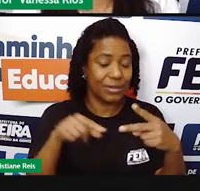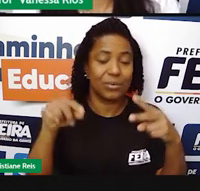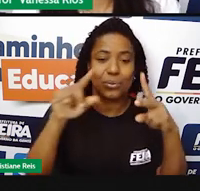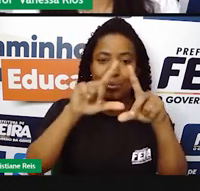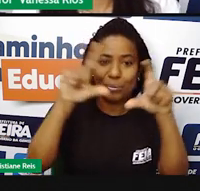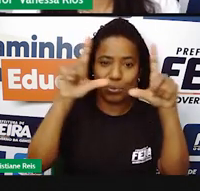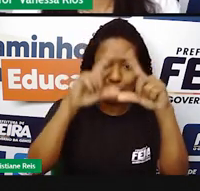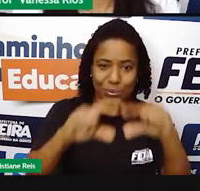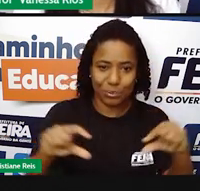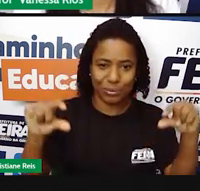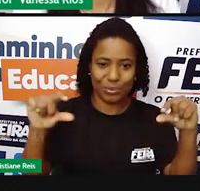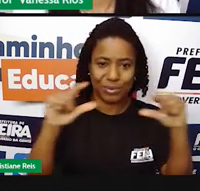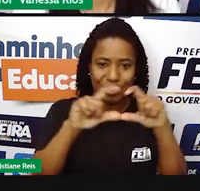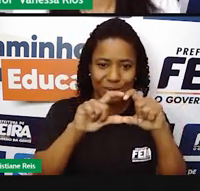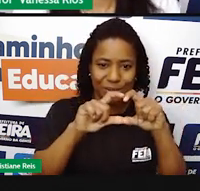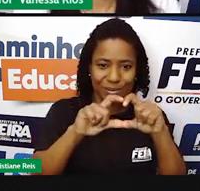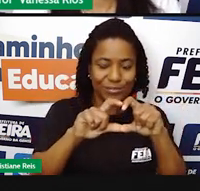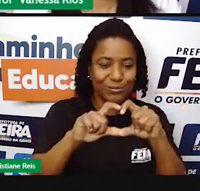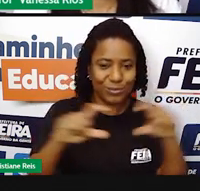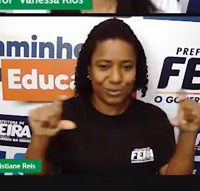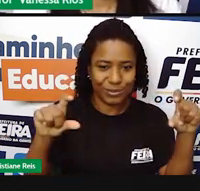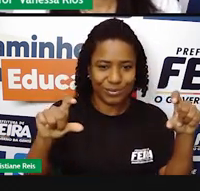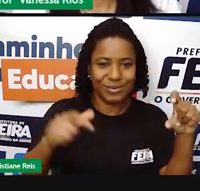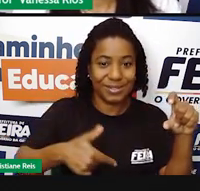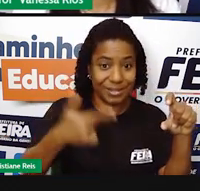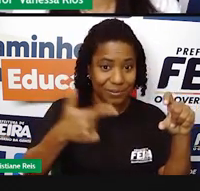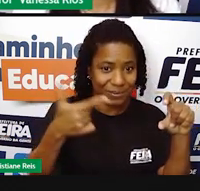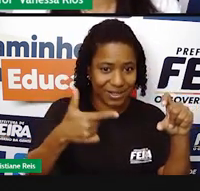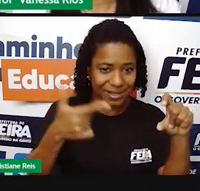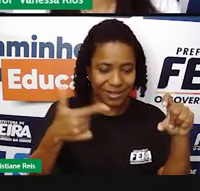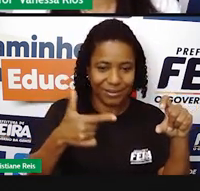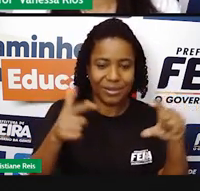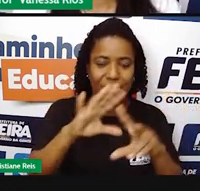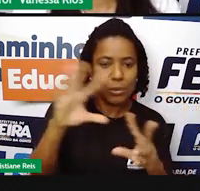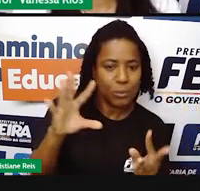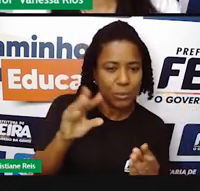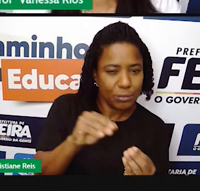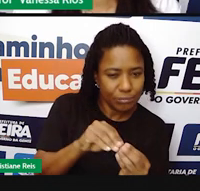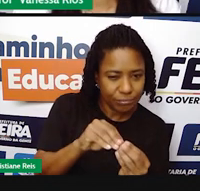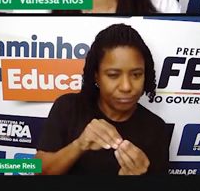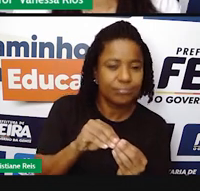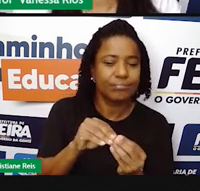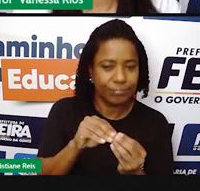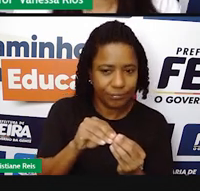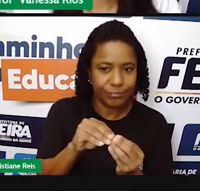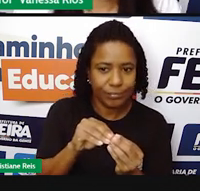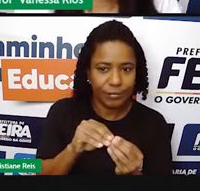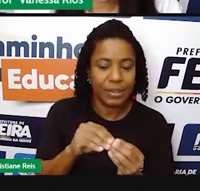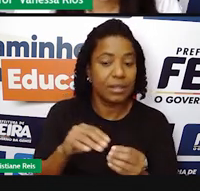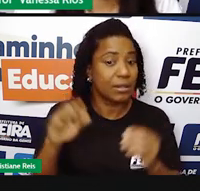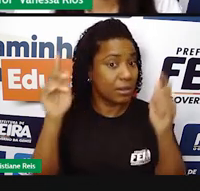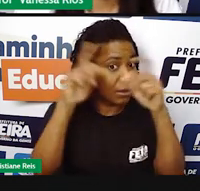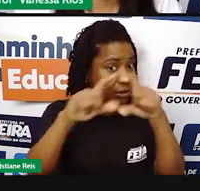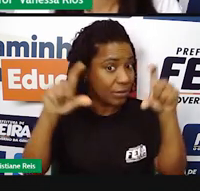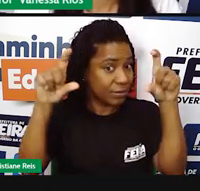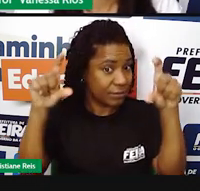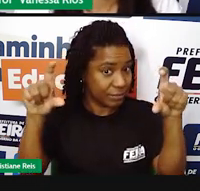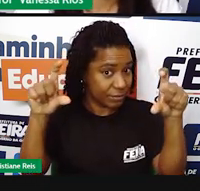é o subtítulo, né, um título ali complementar. O título principal, ele também é chamado de